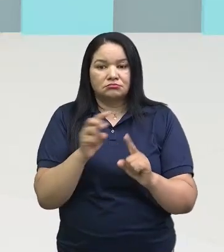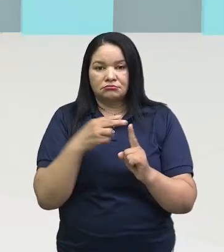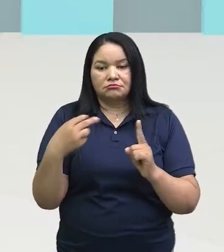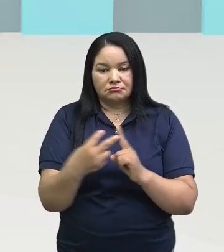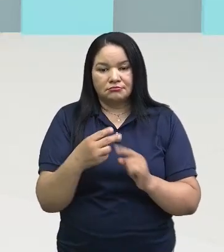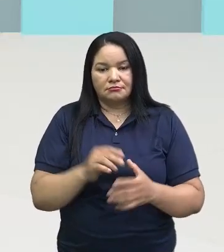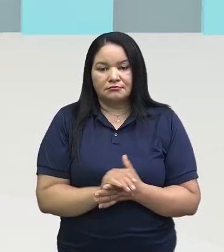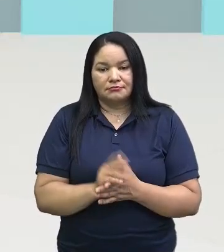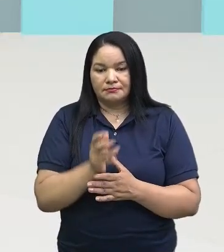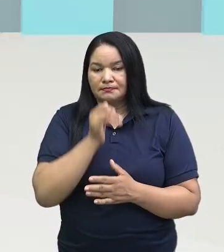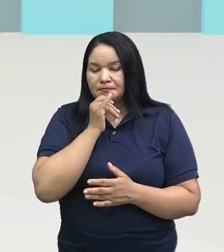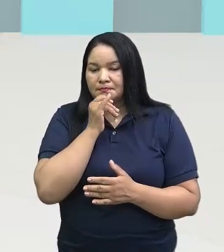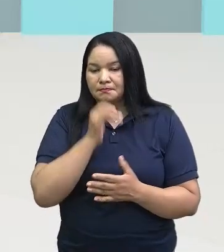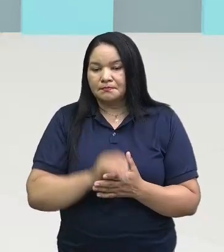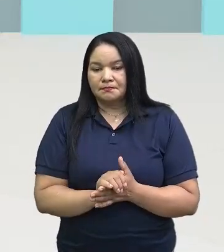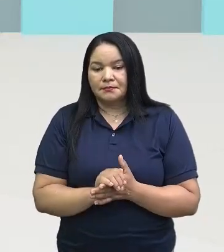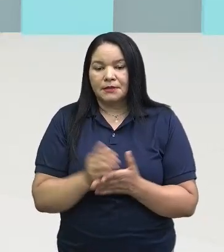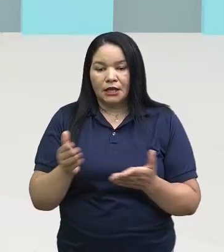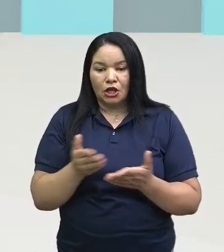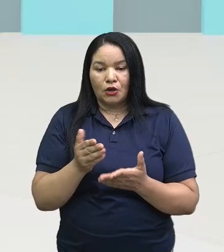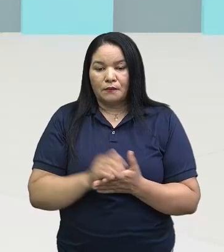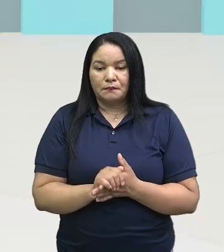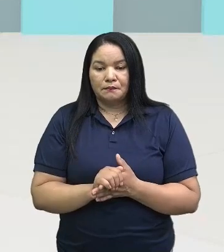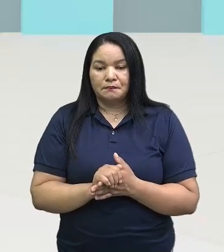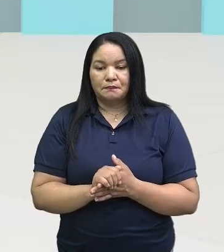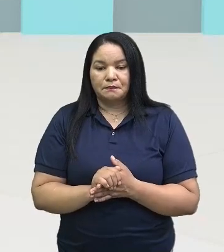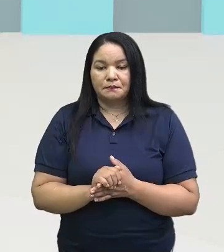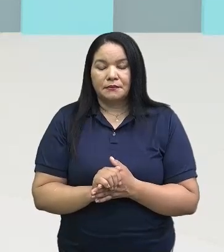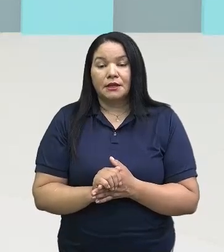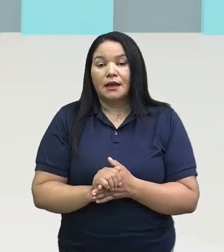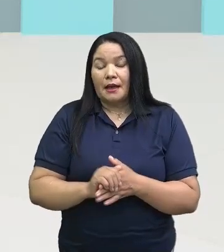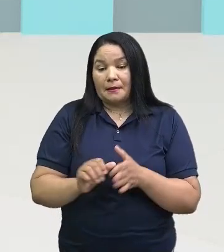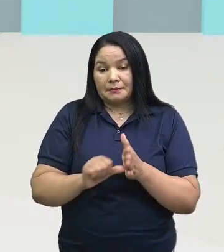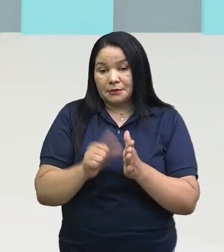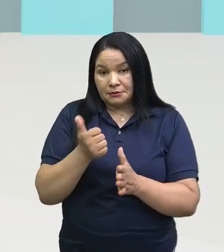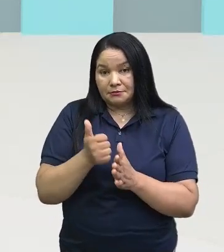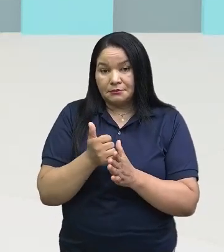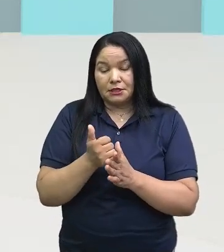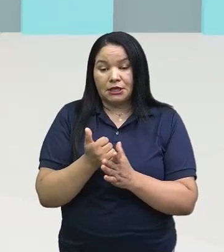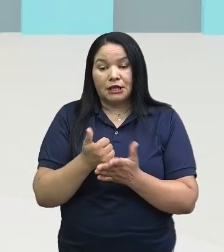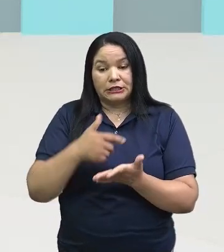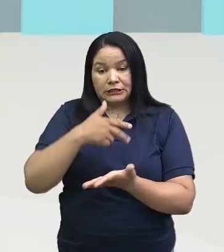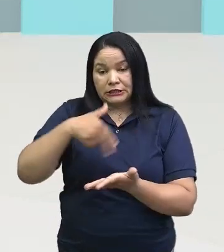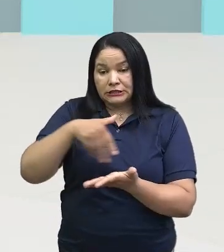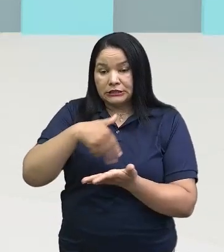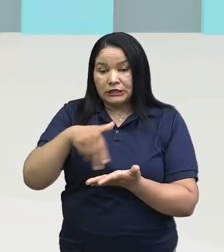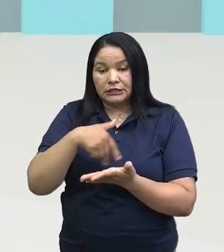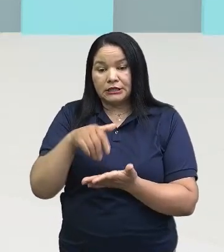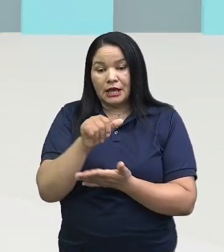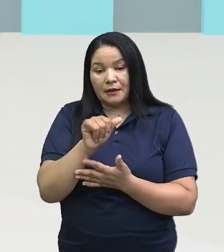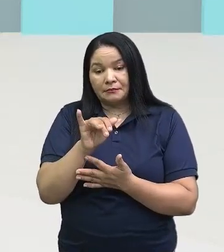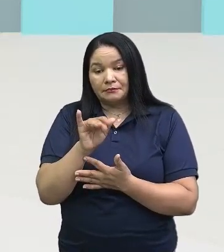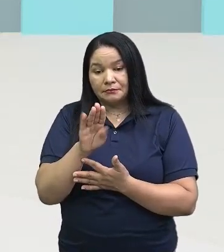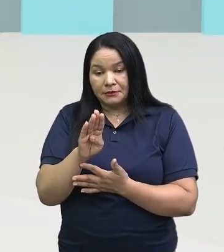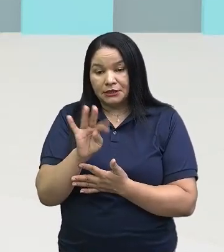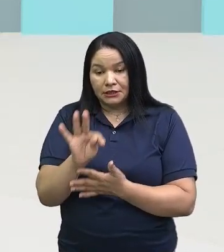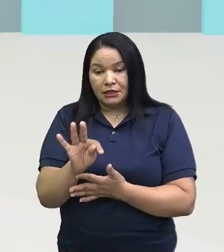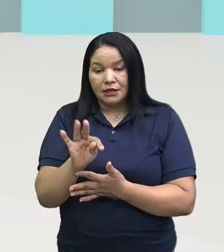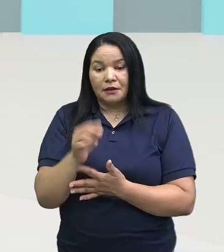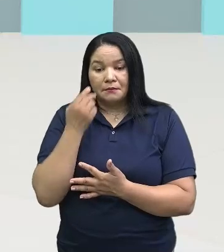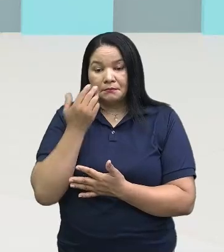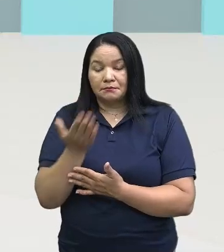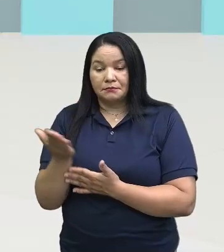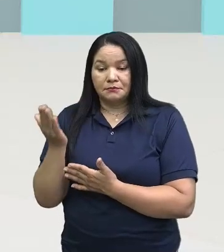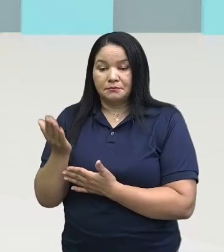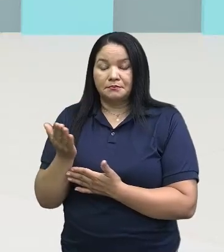maior exemplo disso é a recém-promovida primeira bailarina do ABT, Misty Copeland, como vocês podem